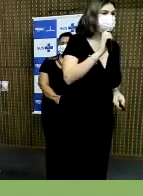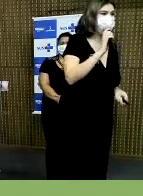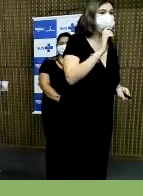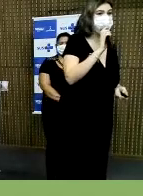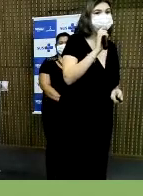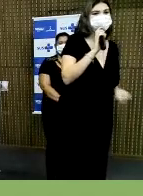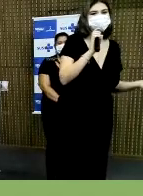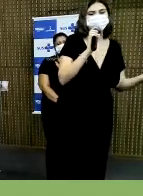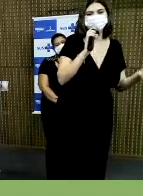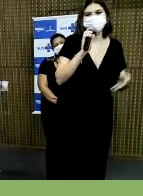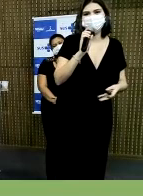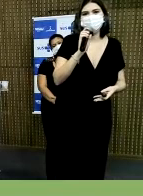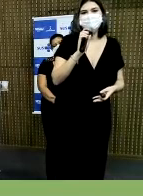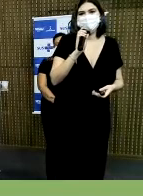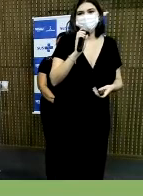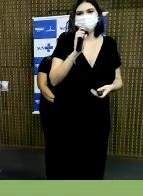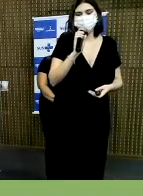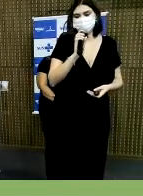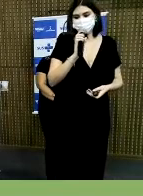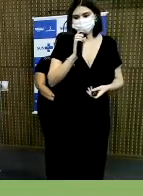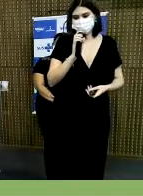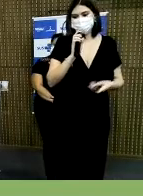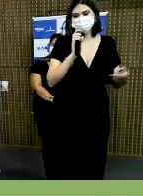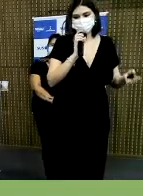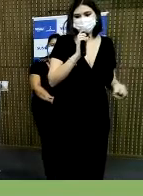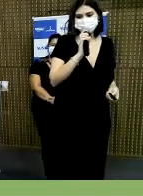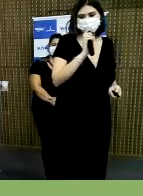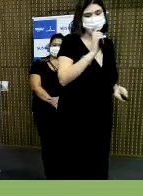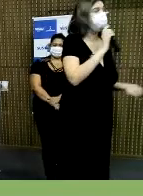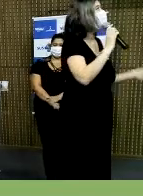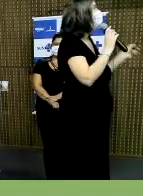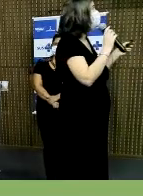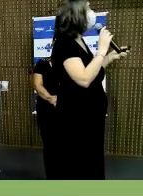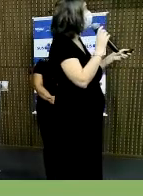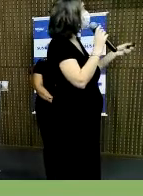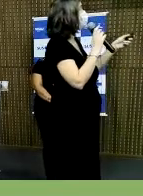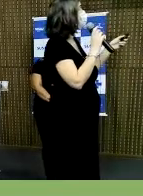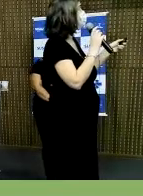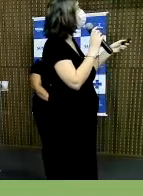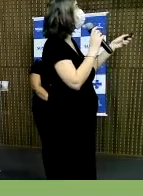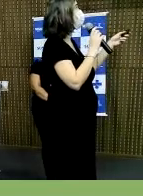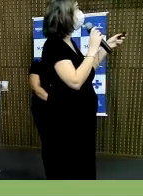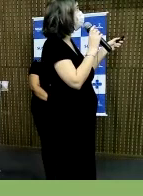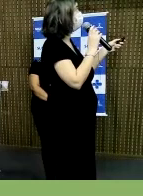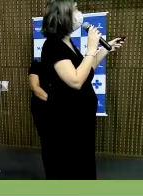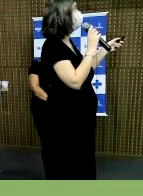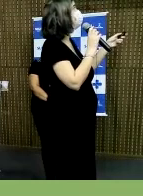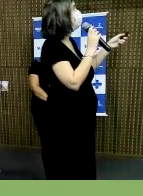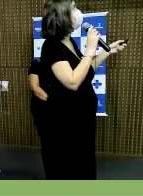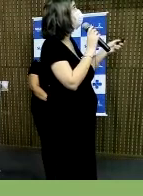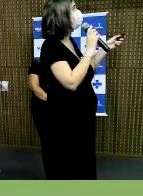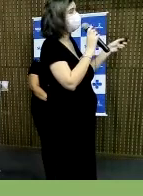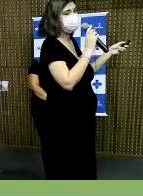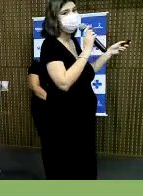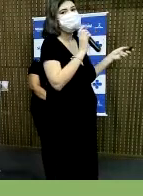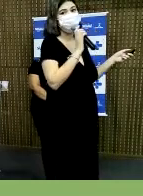nós não tivemos nenhuma sífilis congênita este ano na nossa unidade, nem no ano passado. E no caso da gestante, nós tivemos 4 no